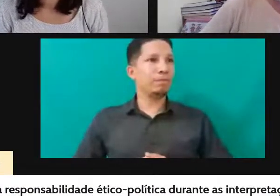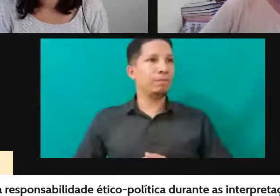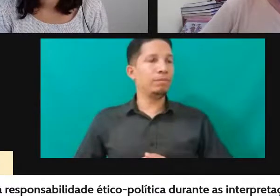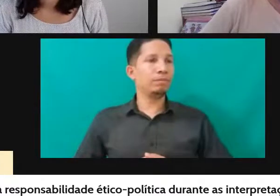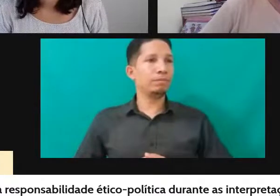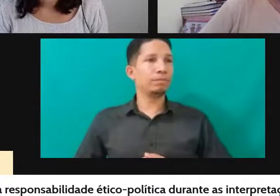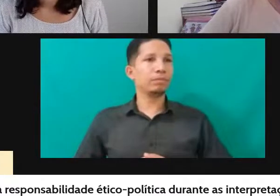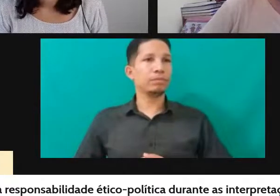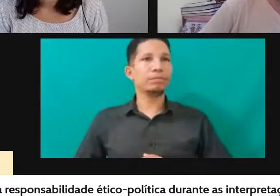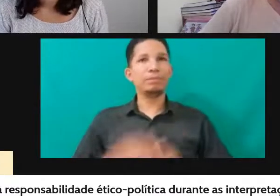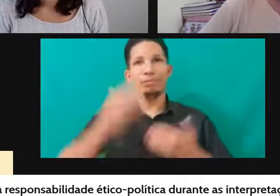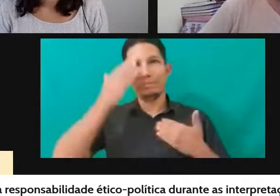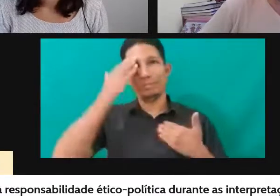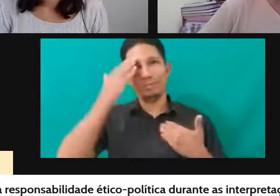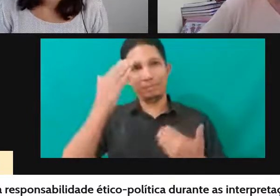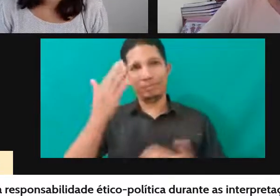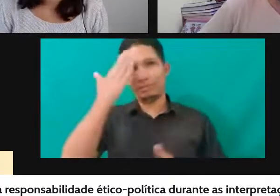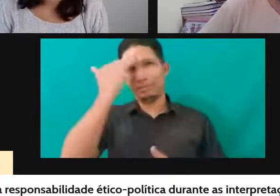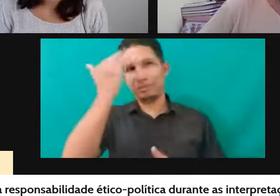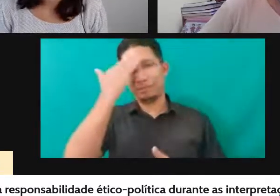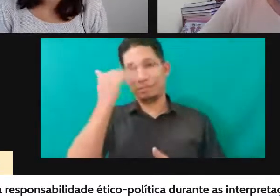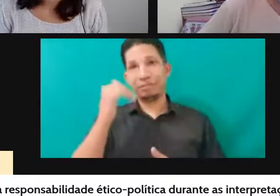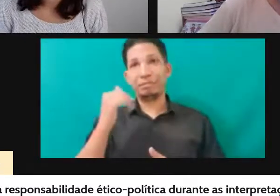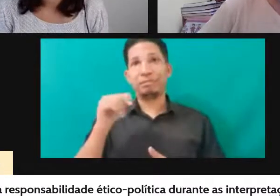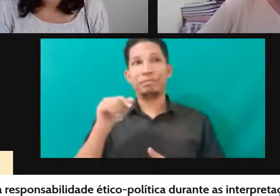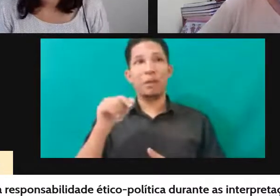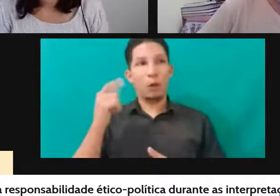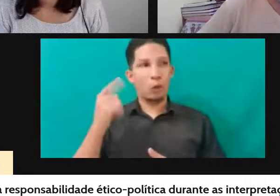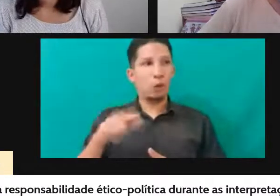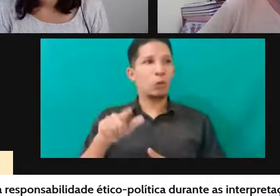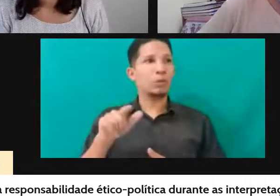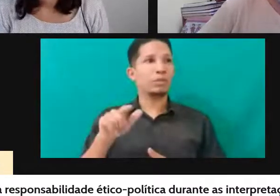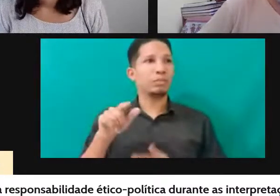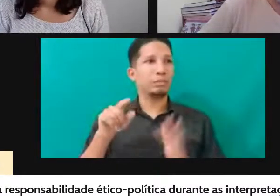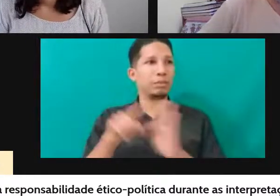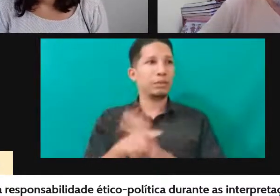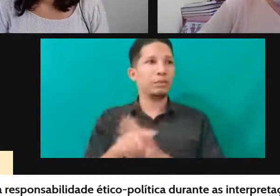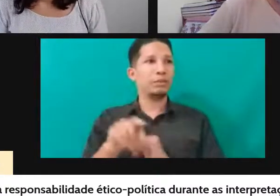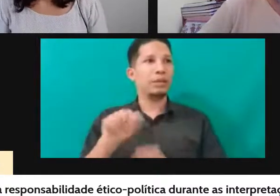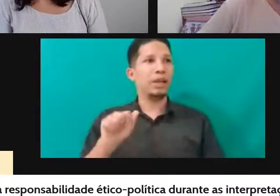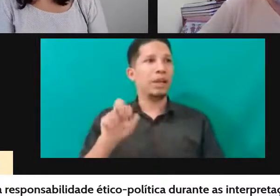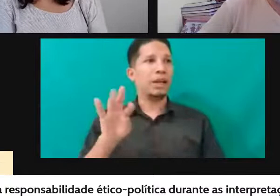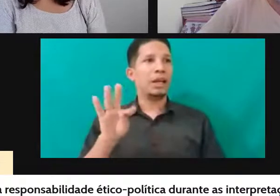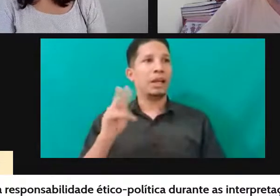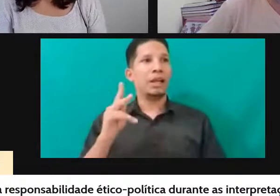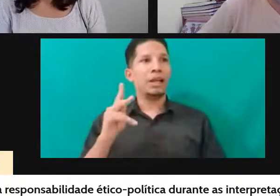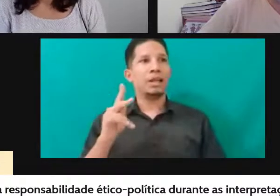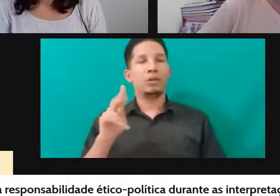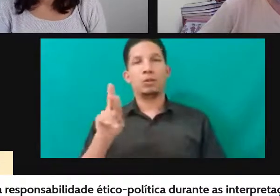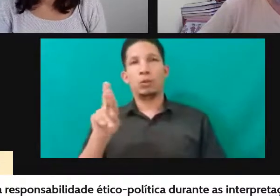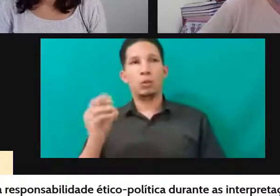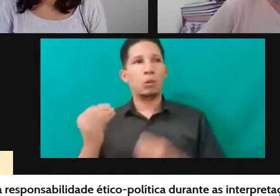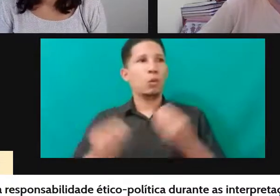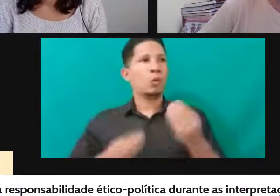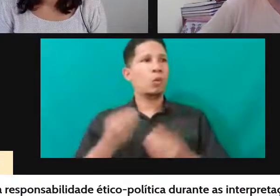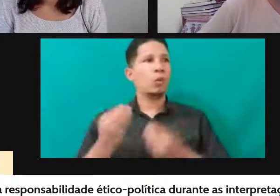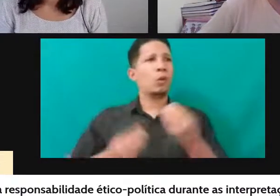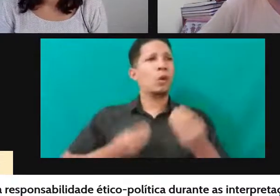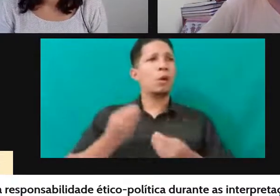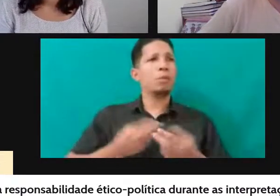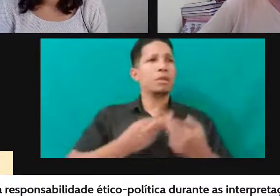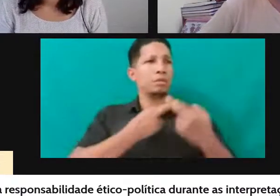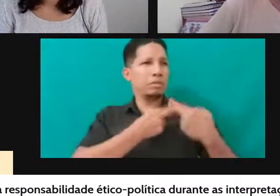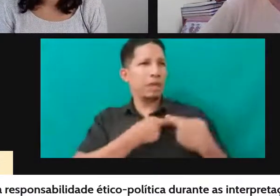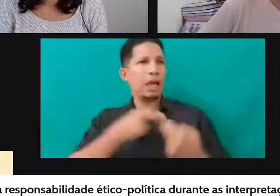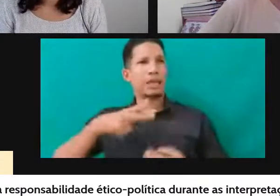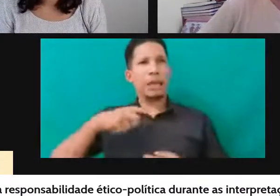Muito obrigado, Vânia. Vamos a mais uma pergunta do Arthur. Como se dá a responsabilidade ético-política durante as interpretações